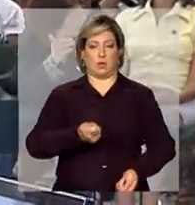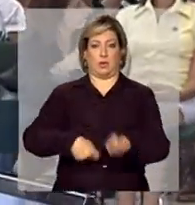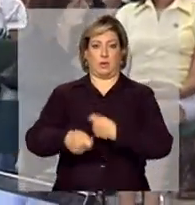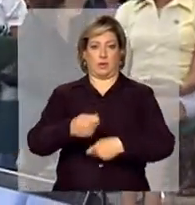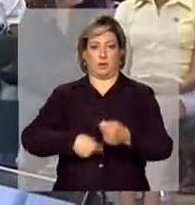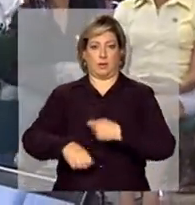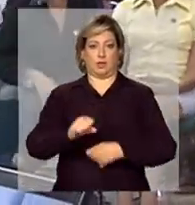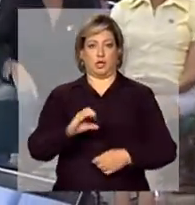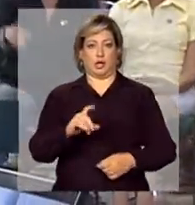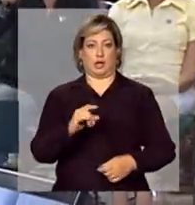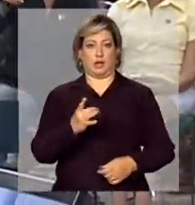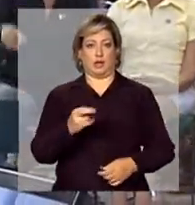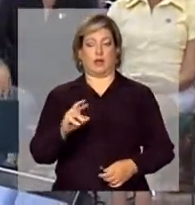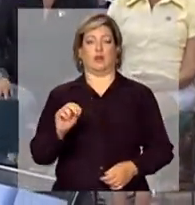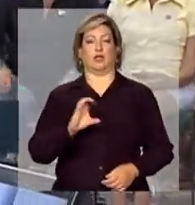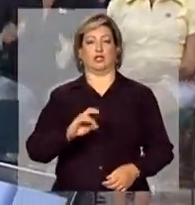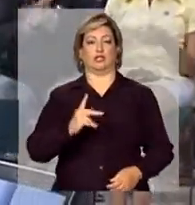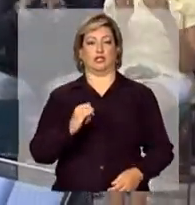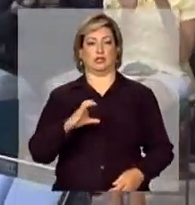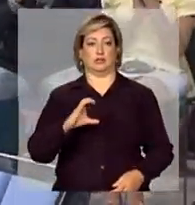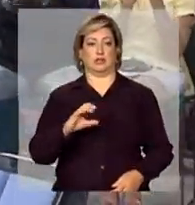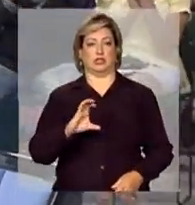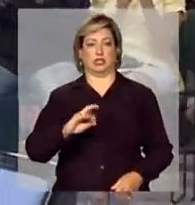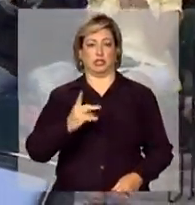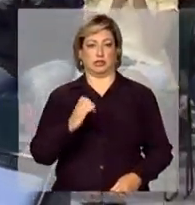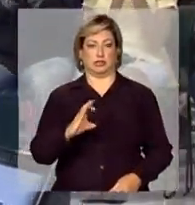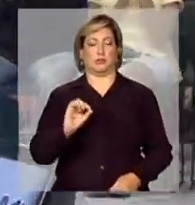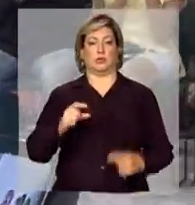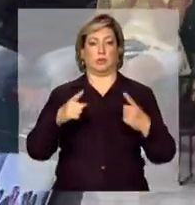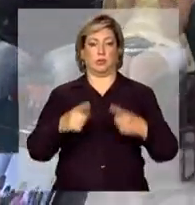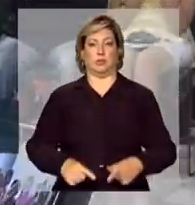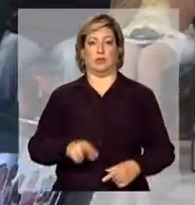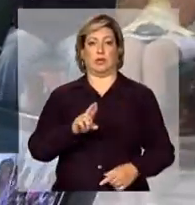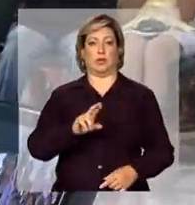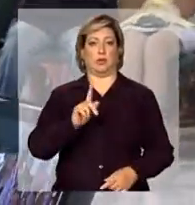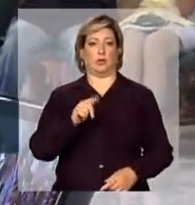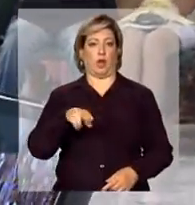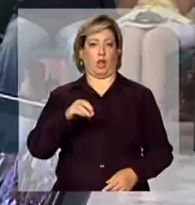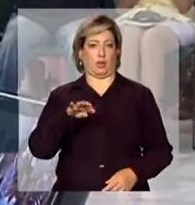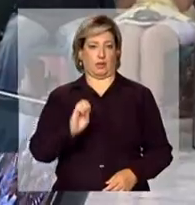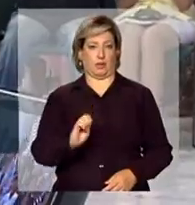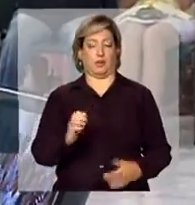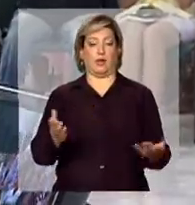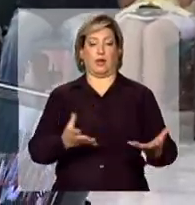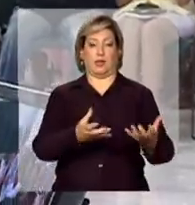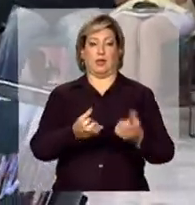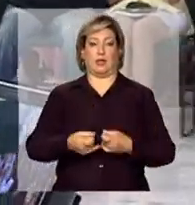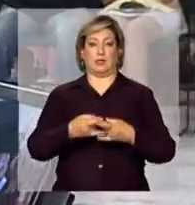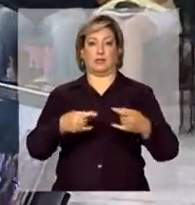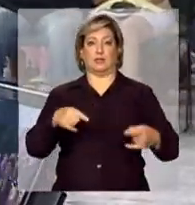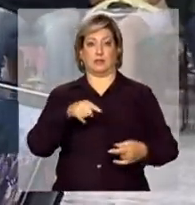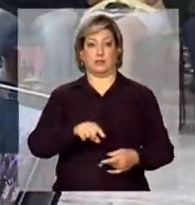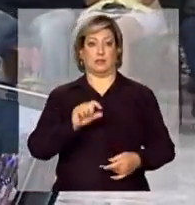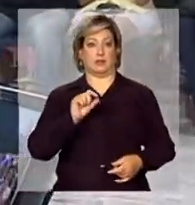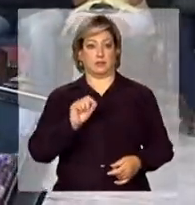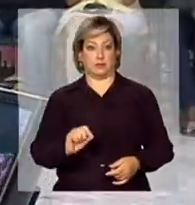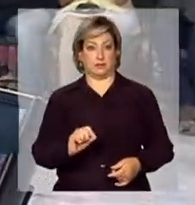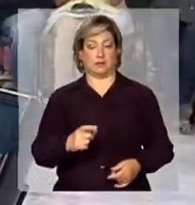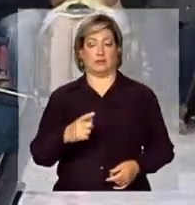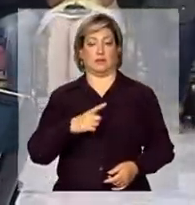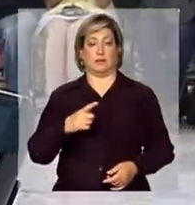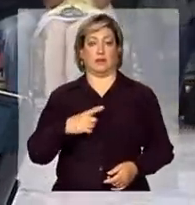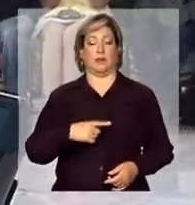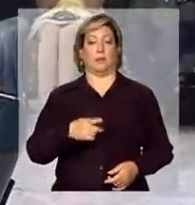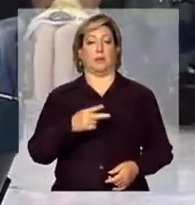de xique-xique no Rio Grande do Norte para receber seu cheque das mãos do procurador-geral da República